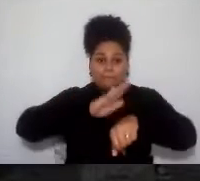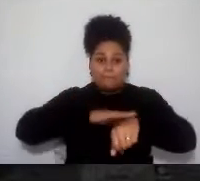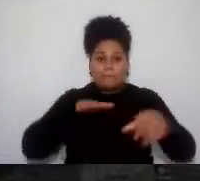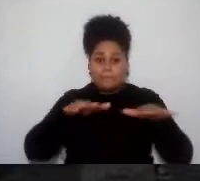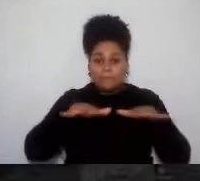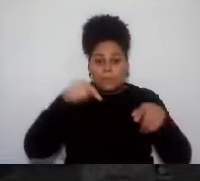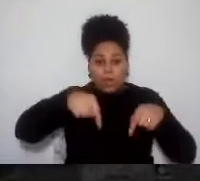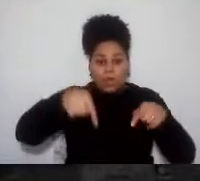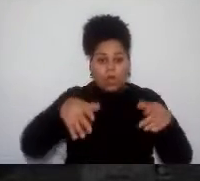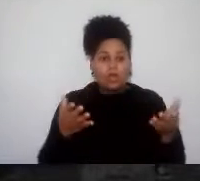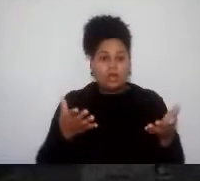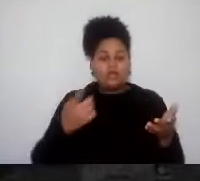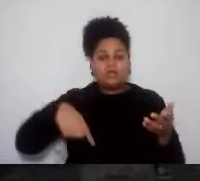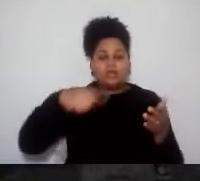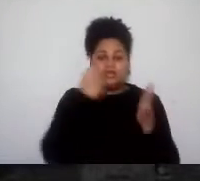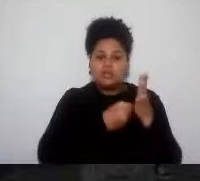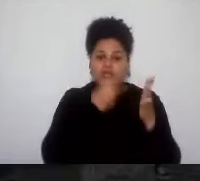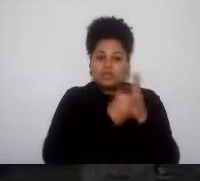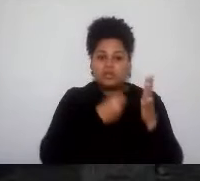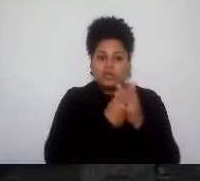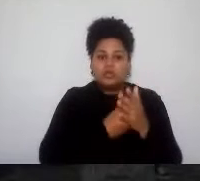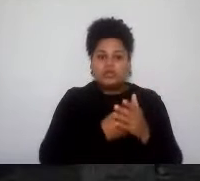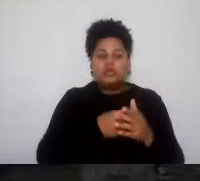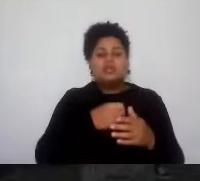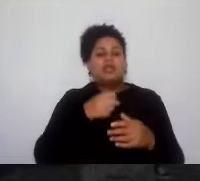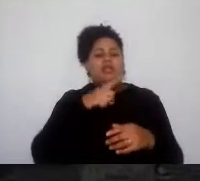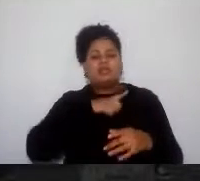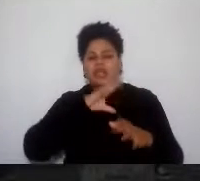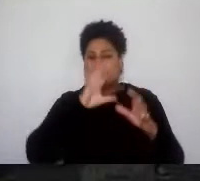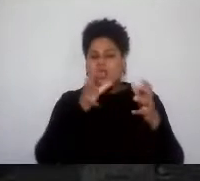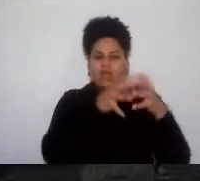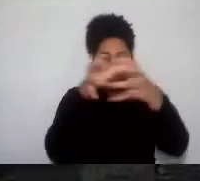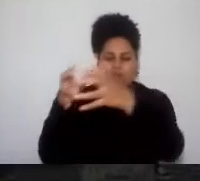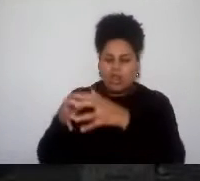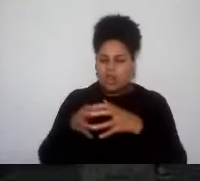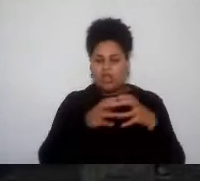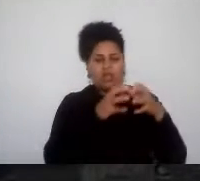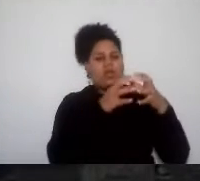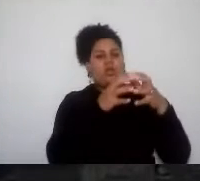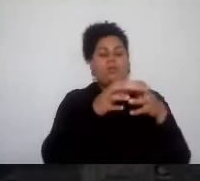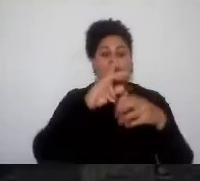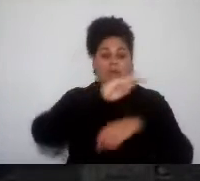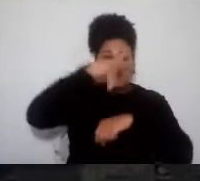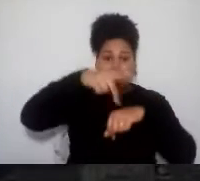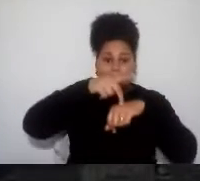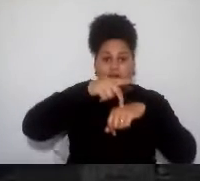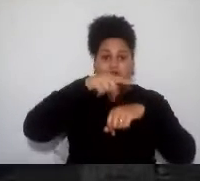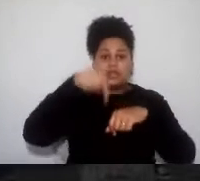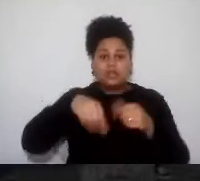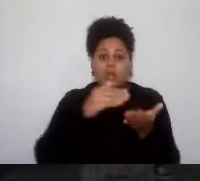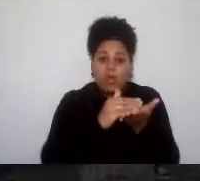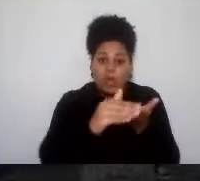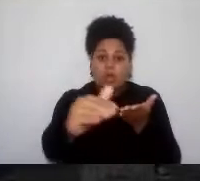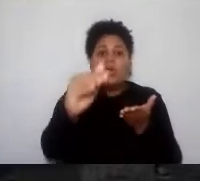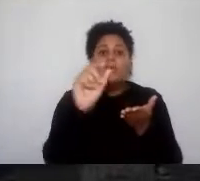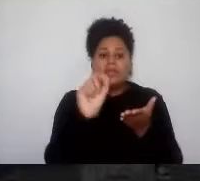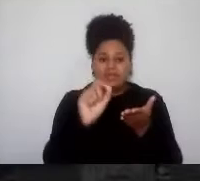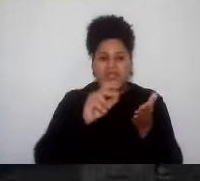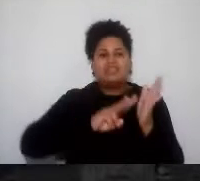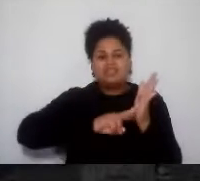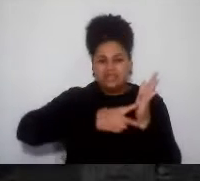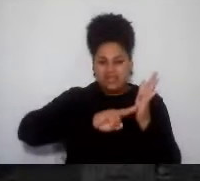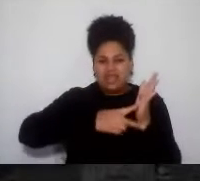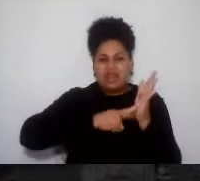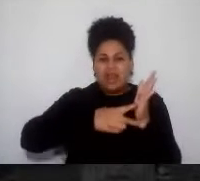nessa resistência, as maiores categorias que nós temos no país hoje começam as suas campanhas salariais,